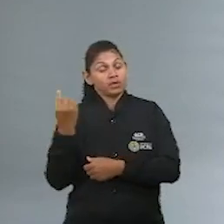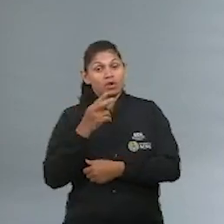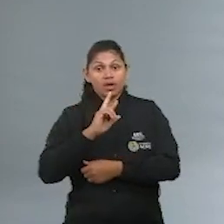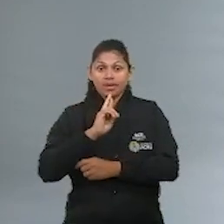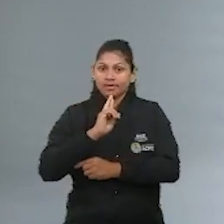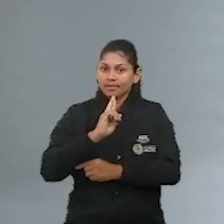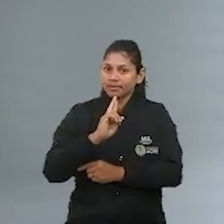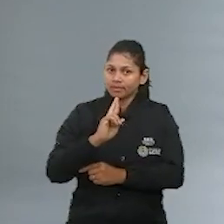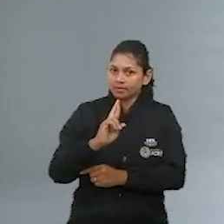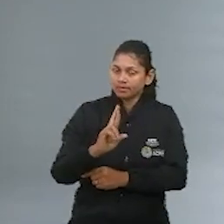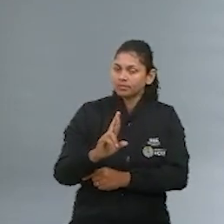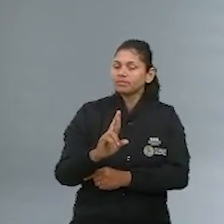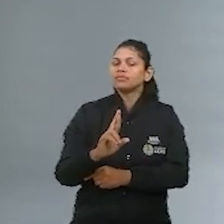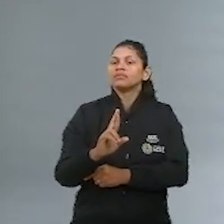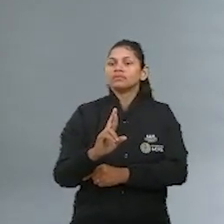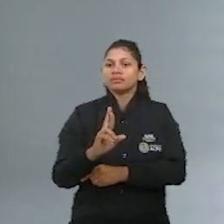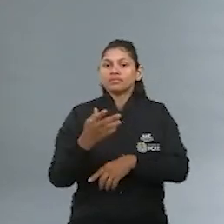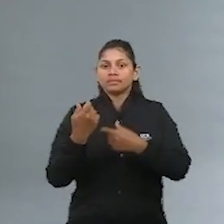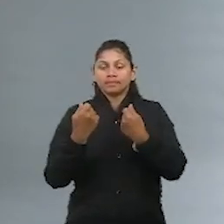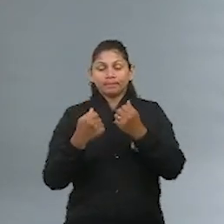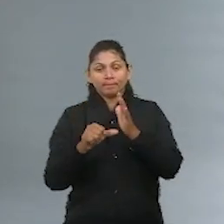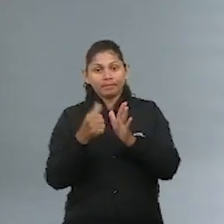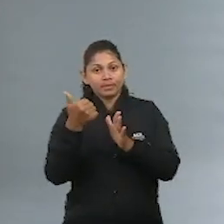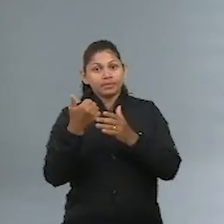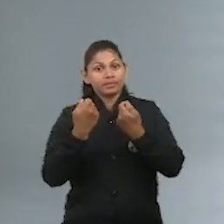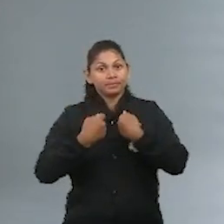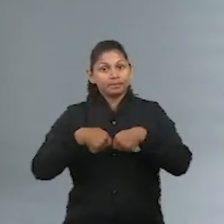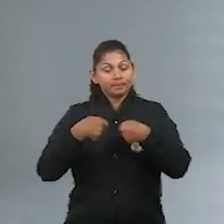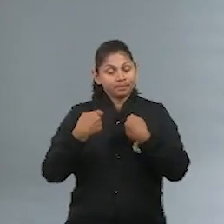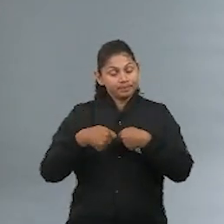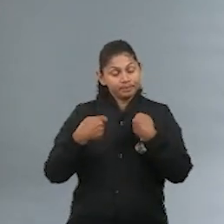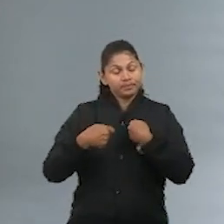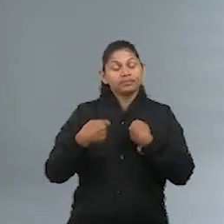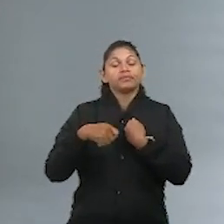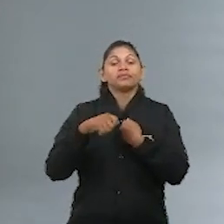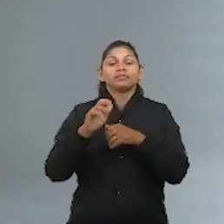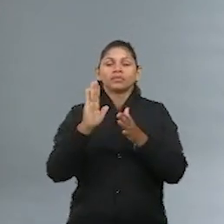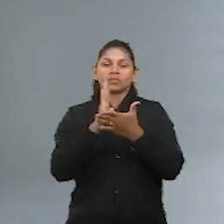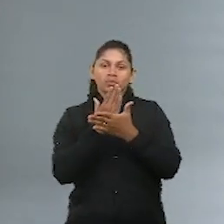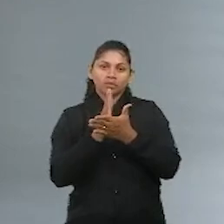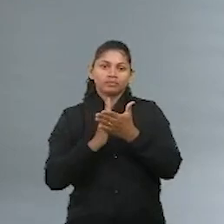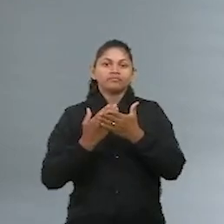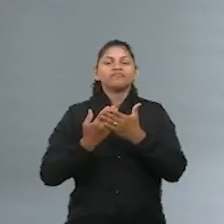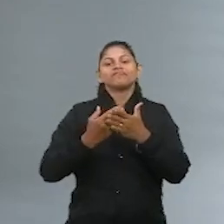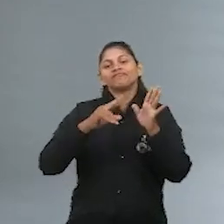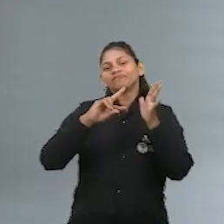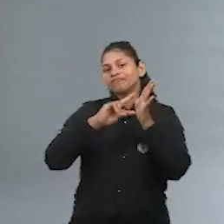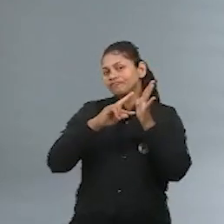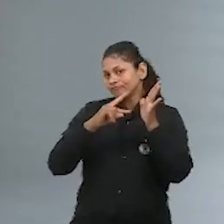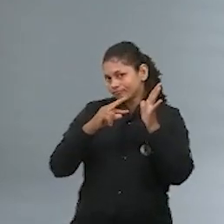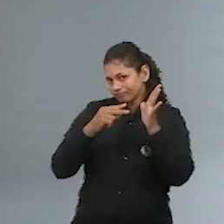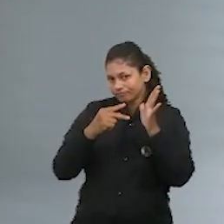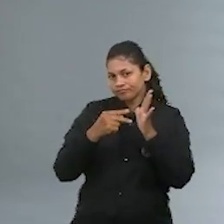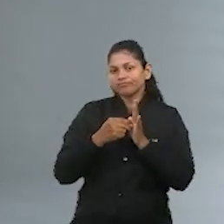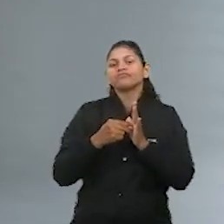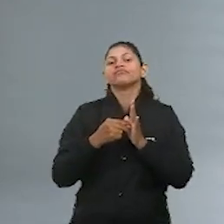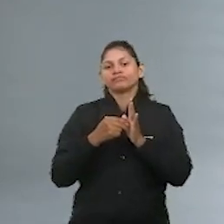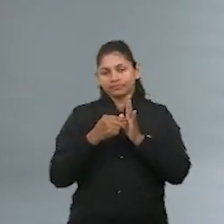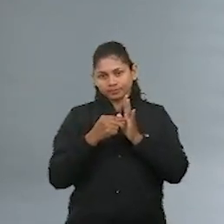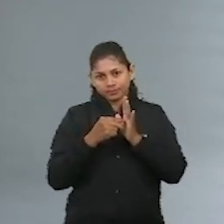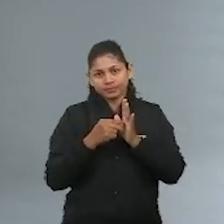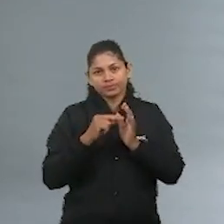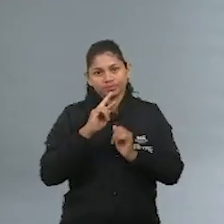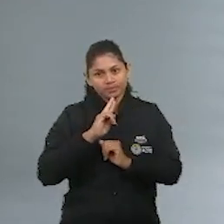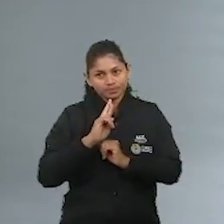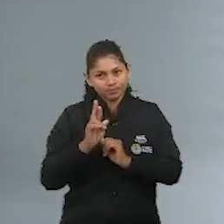ele, a gente primeiro tem que ter umas definições aí, quando a gente estiver na parte da